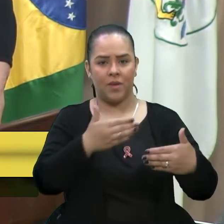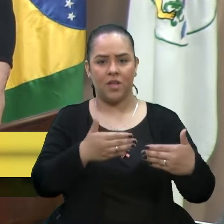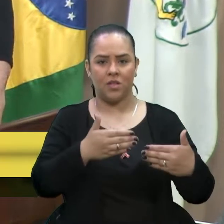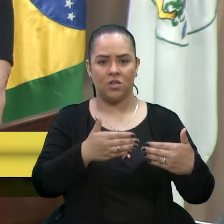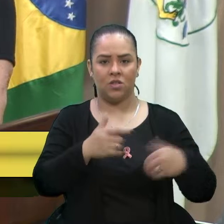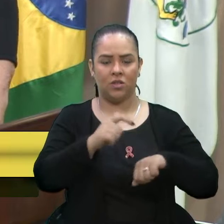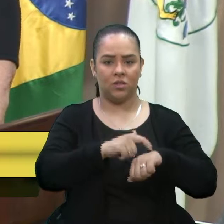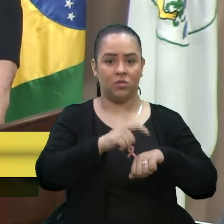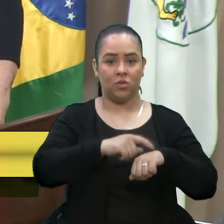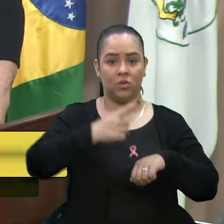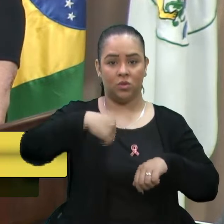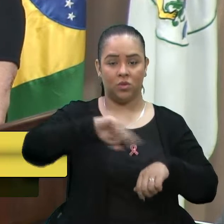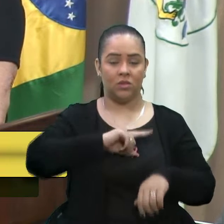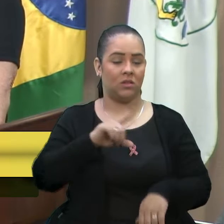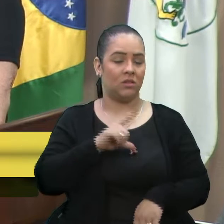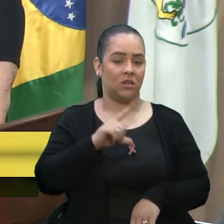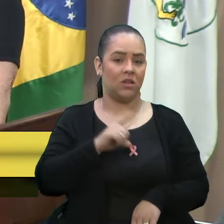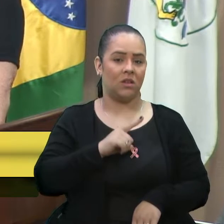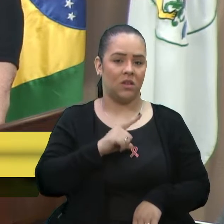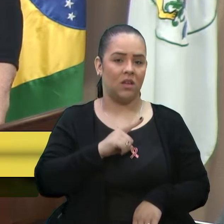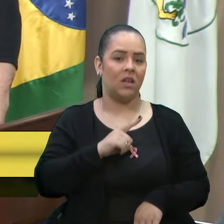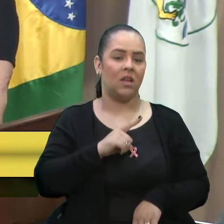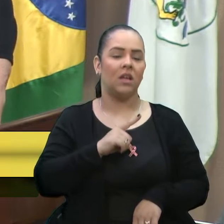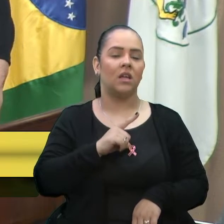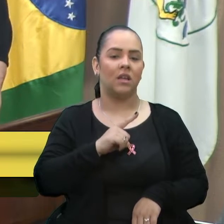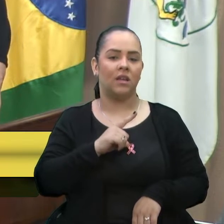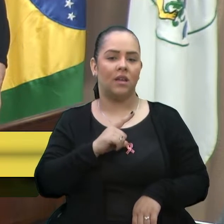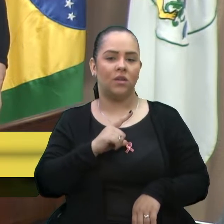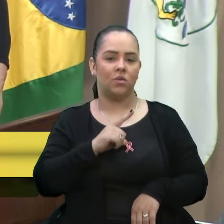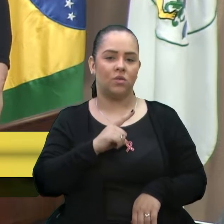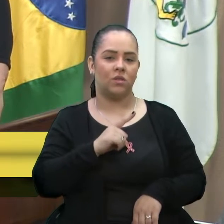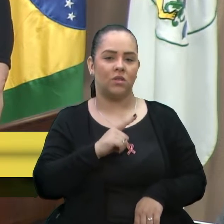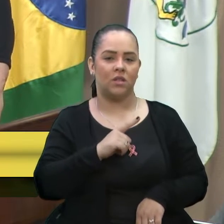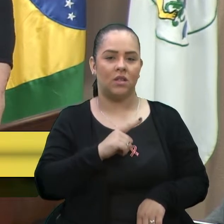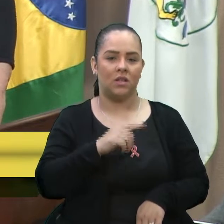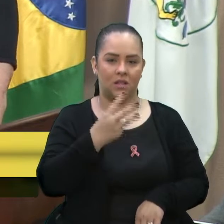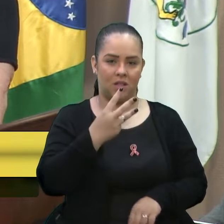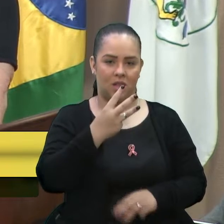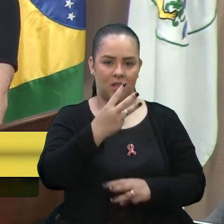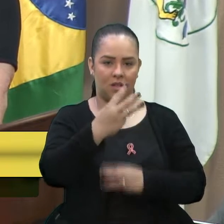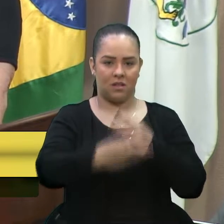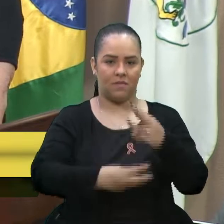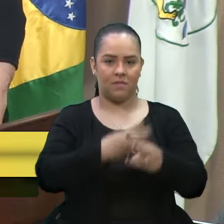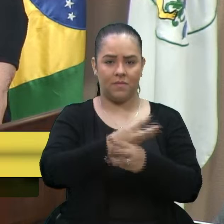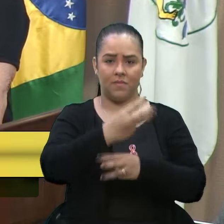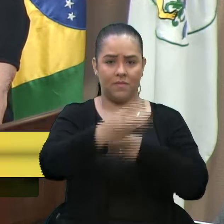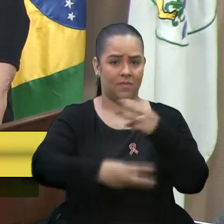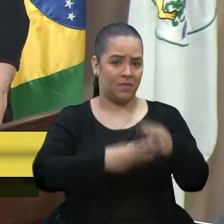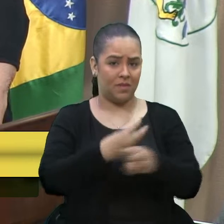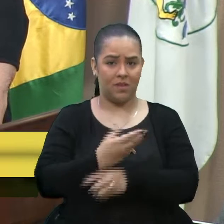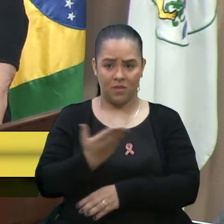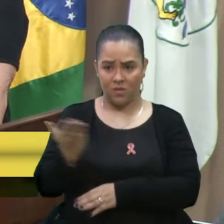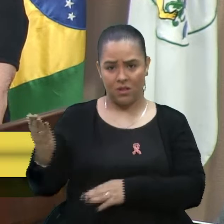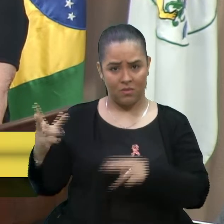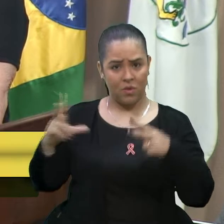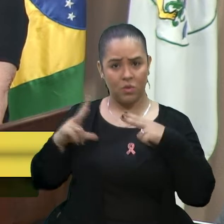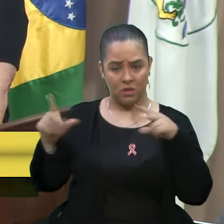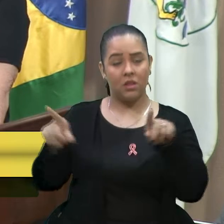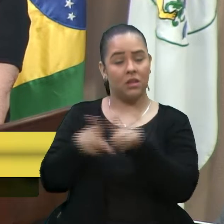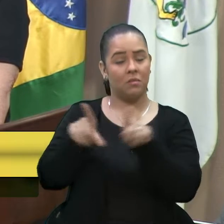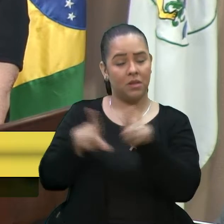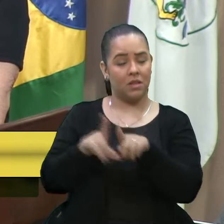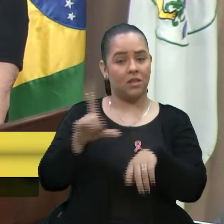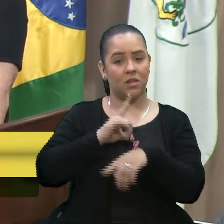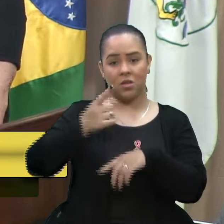Recebemos os nossos triênios, como muitos da iniciativa privada, a grande maioria tem nos seus acordos coletivos.